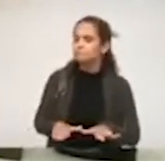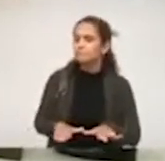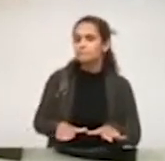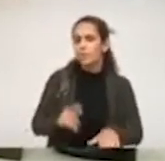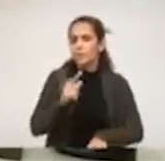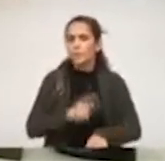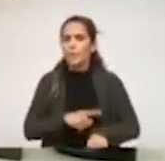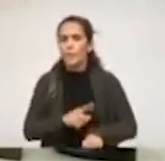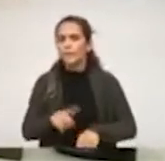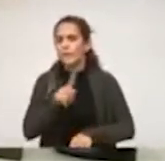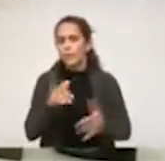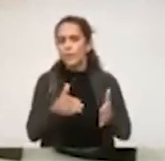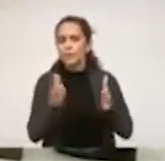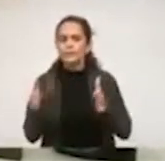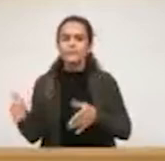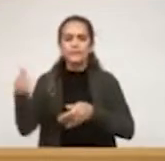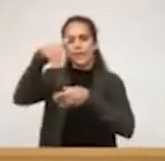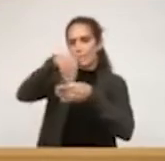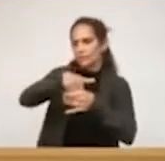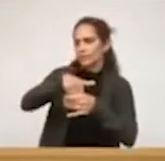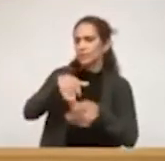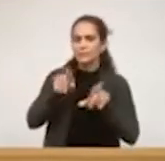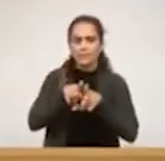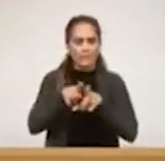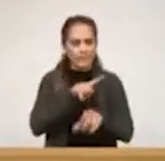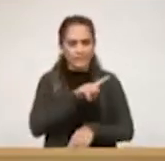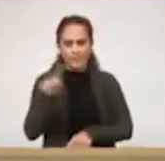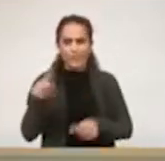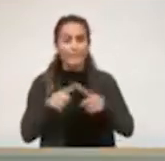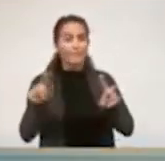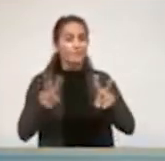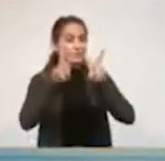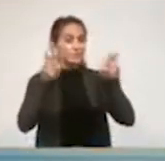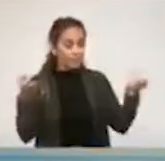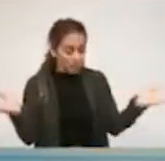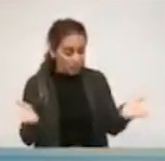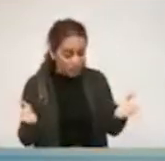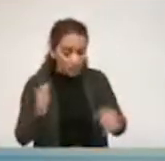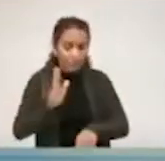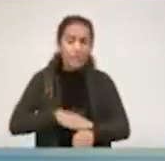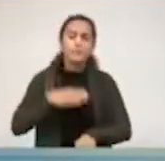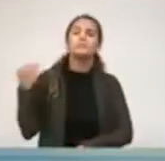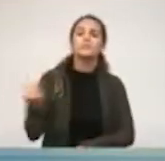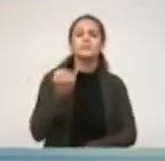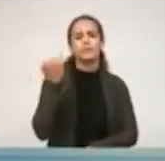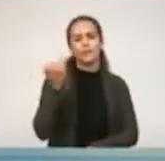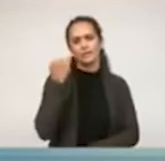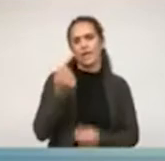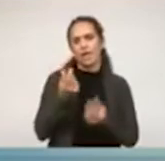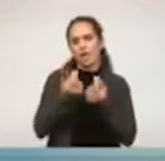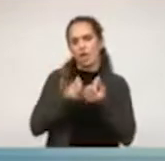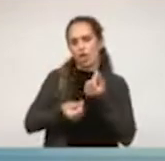não seja o processo eleitoral é a grande pauta do momento Deputado leidson é